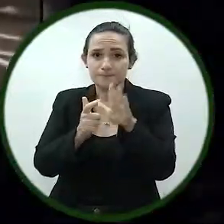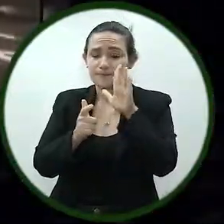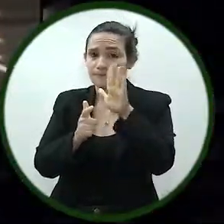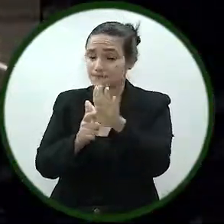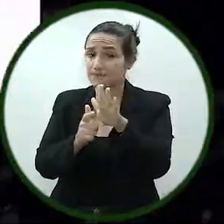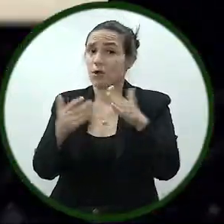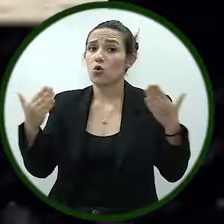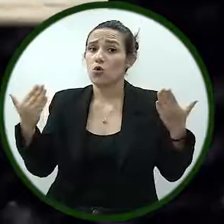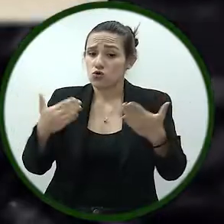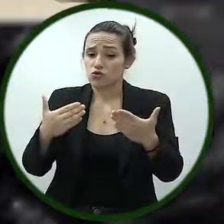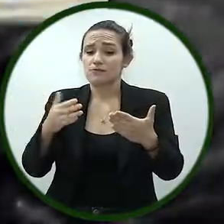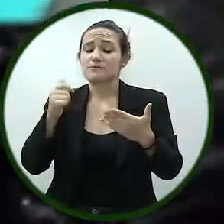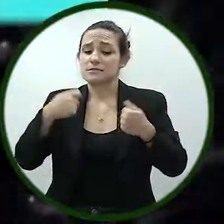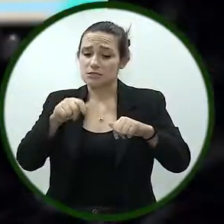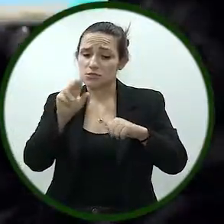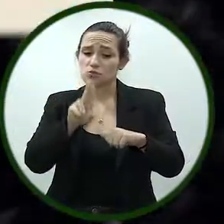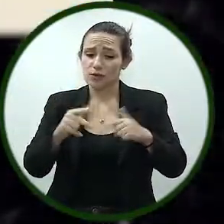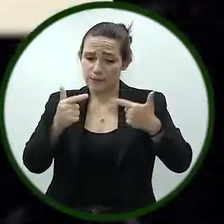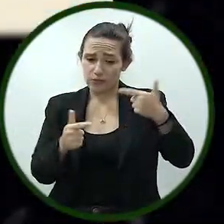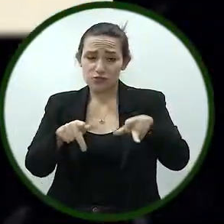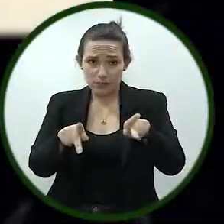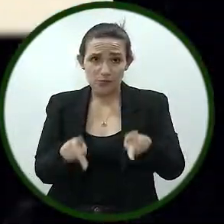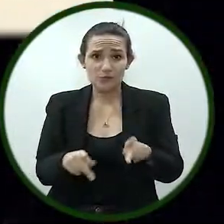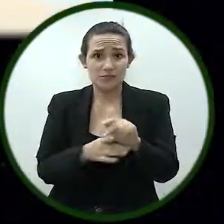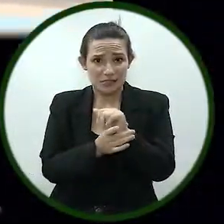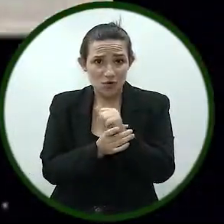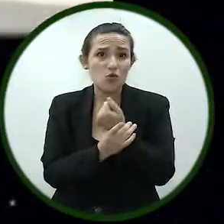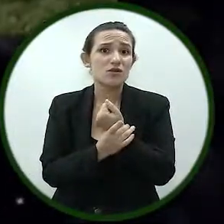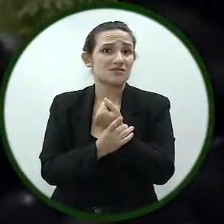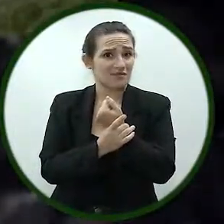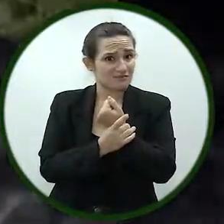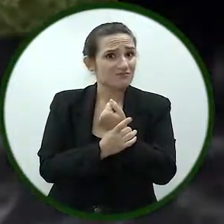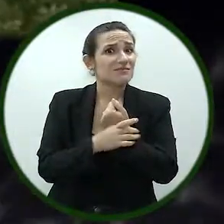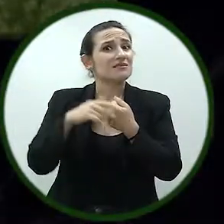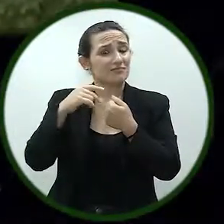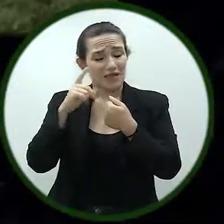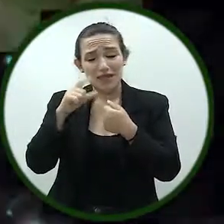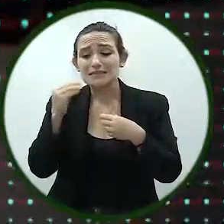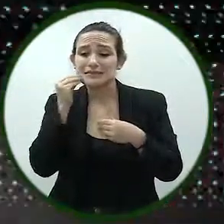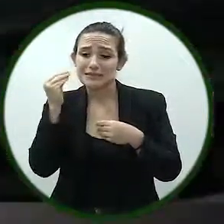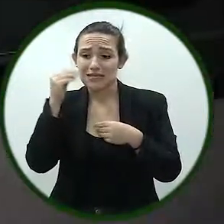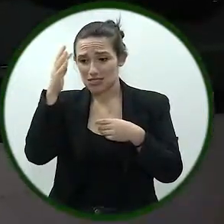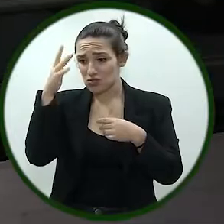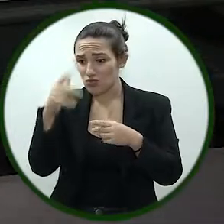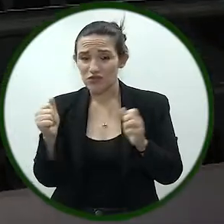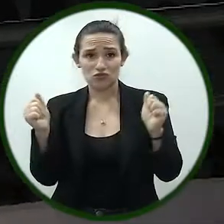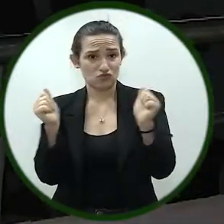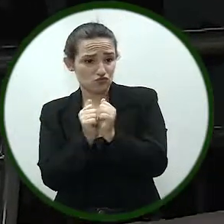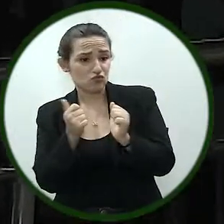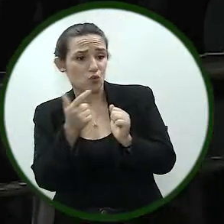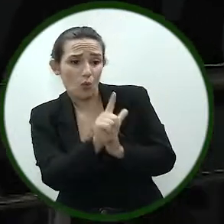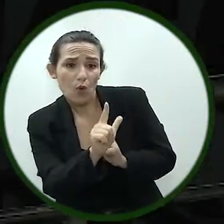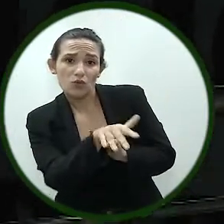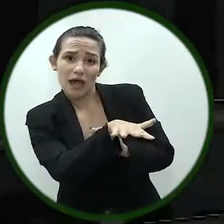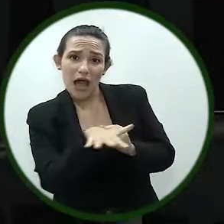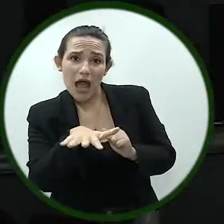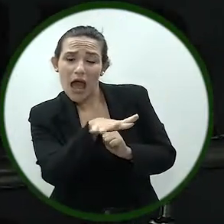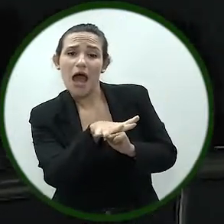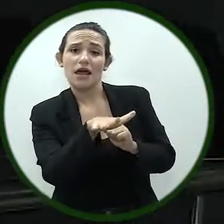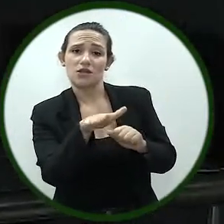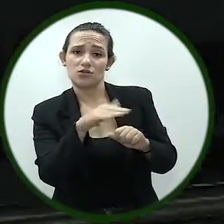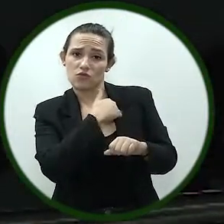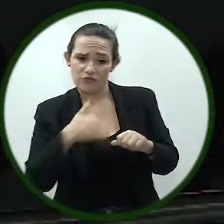políticas públicas de segurança e de prevenção à violência ainda buscam equacionar o problema em conjunto com outras